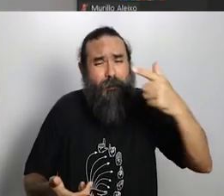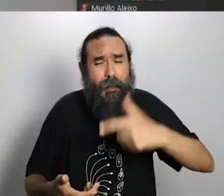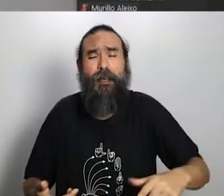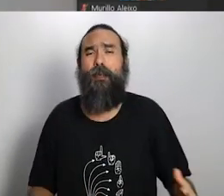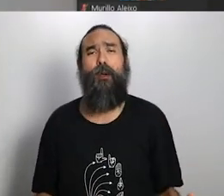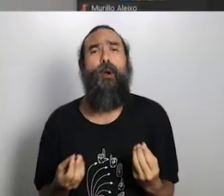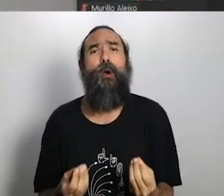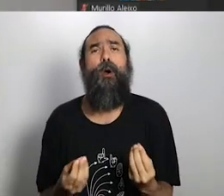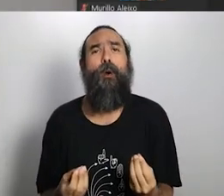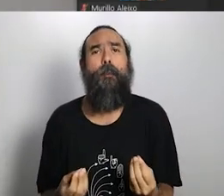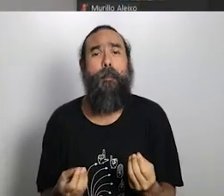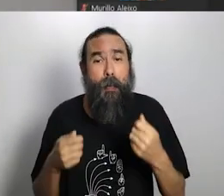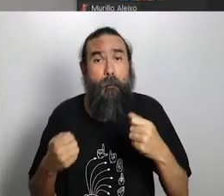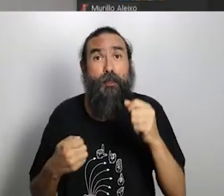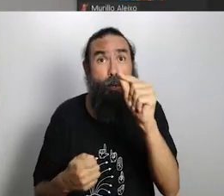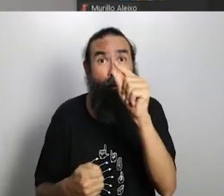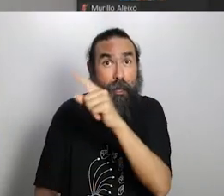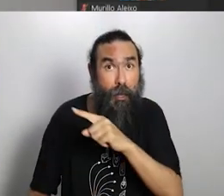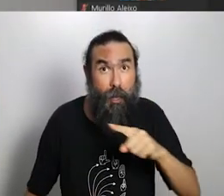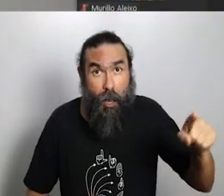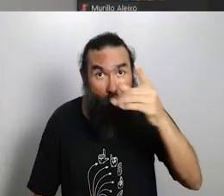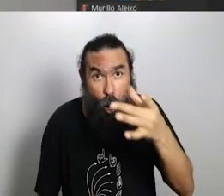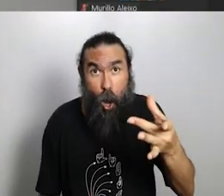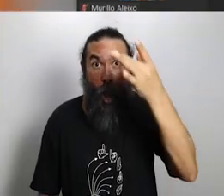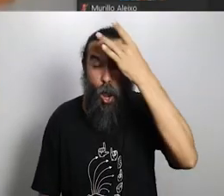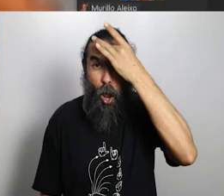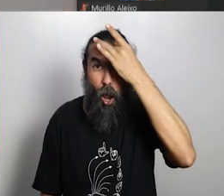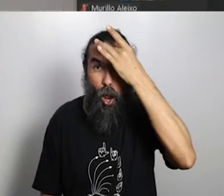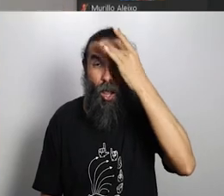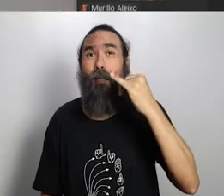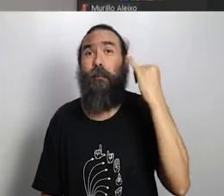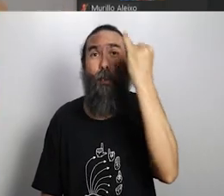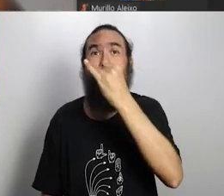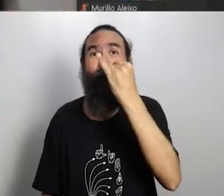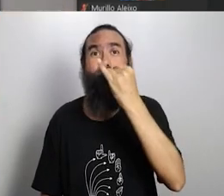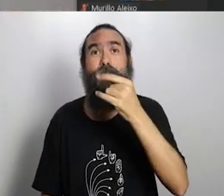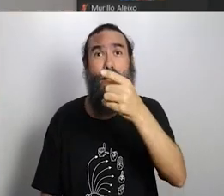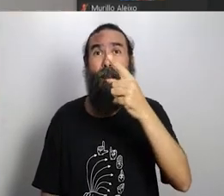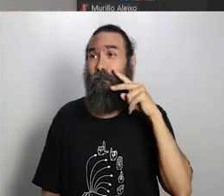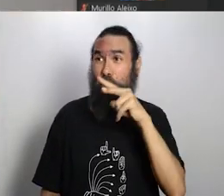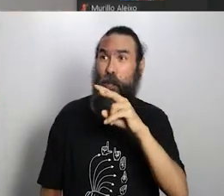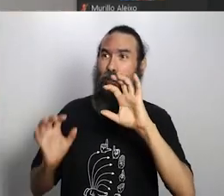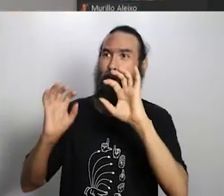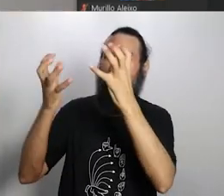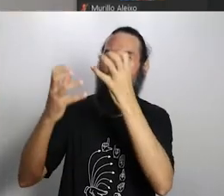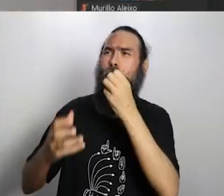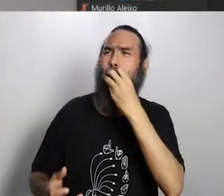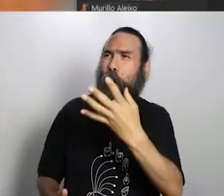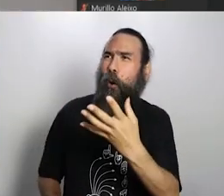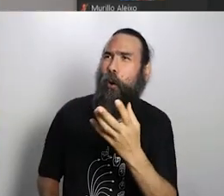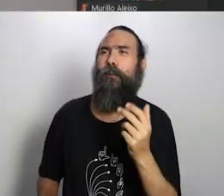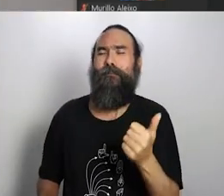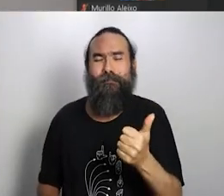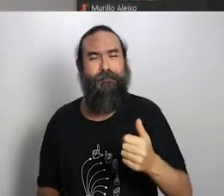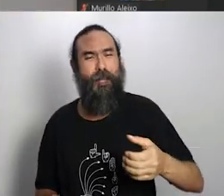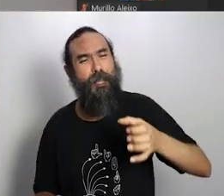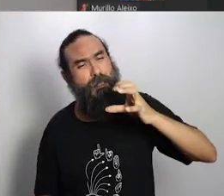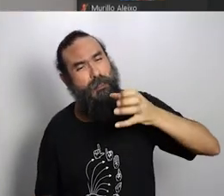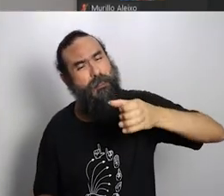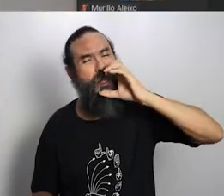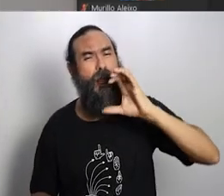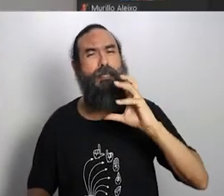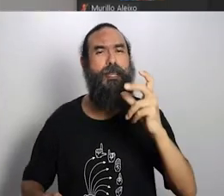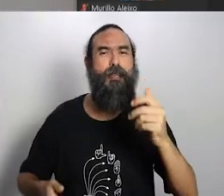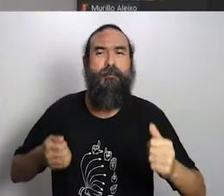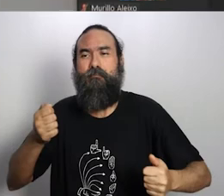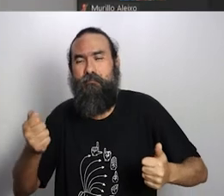cervejinha, toma sua cachaçinha, e você curte ali, Lia cantando, e aquilo ali lhe faz bem.